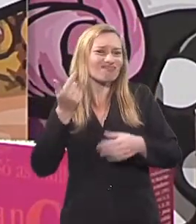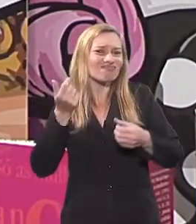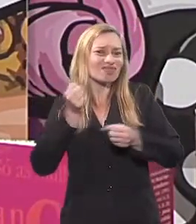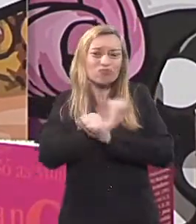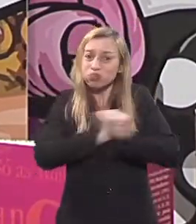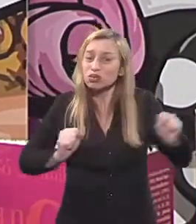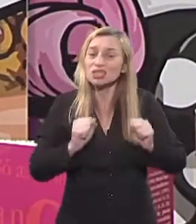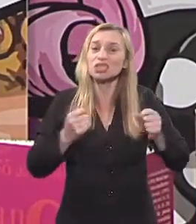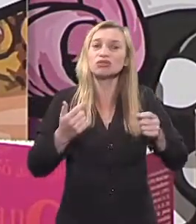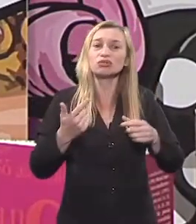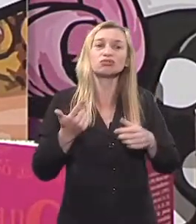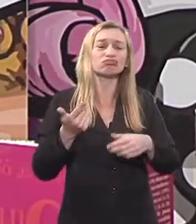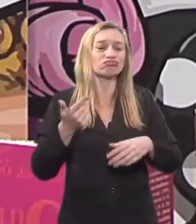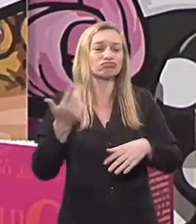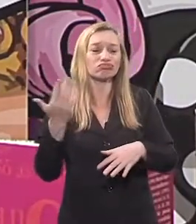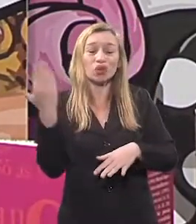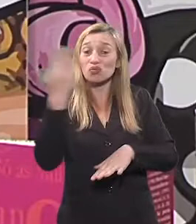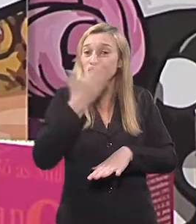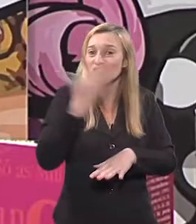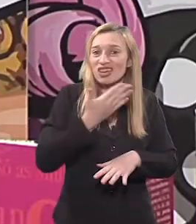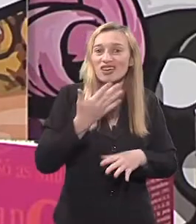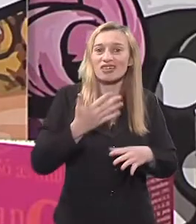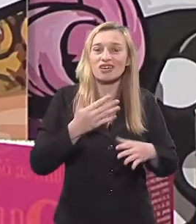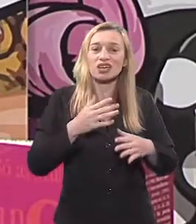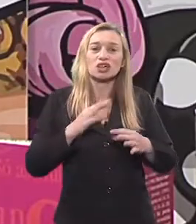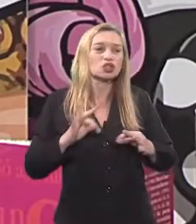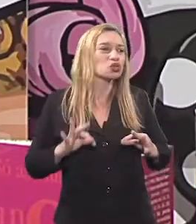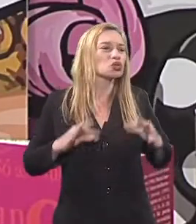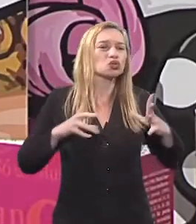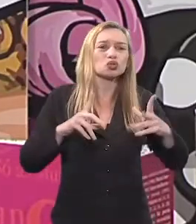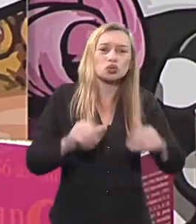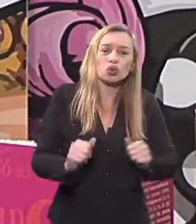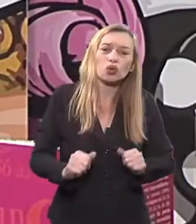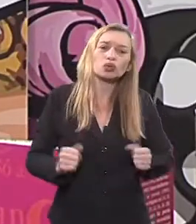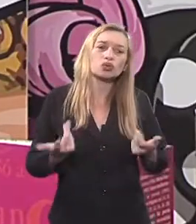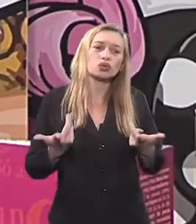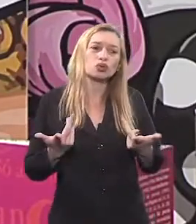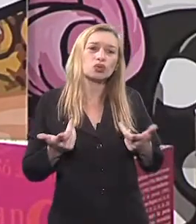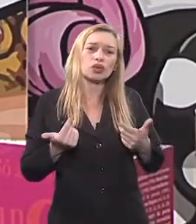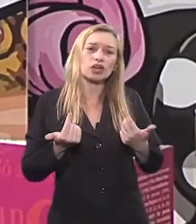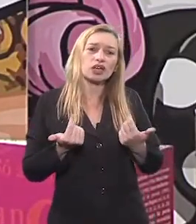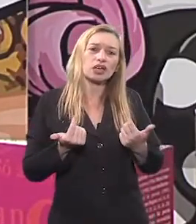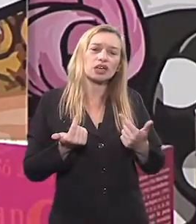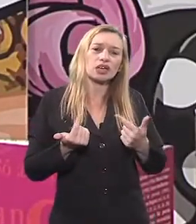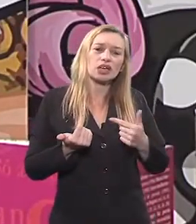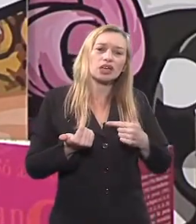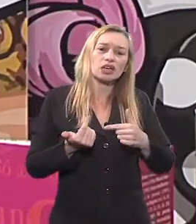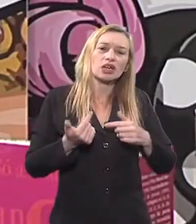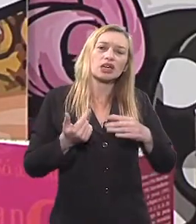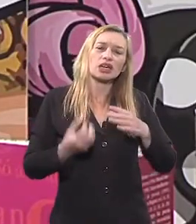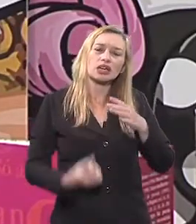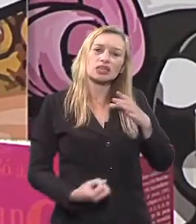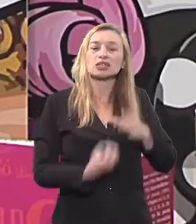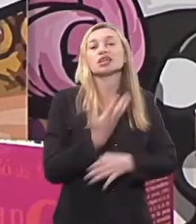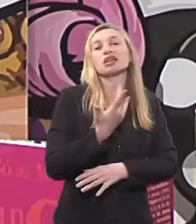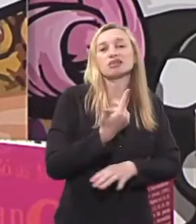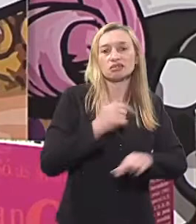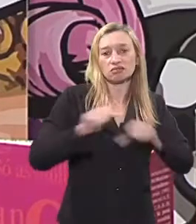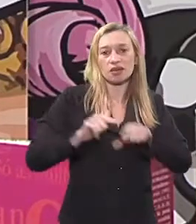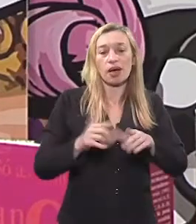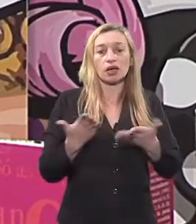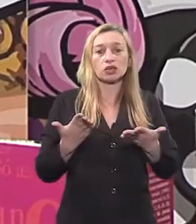de não visibilizar toda essa potência e toda essa